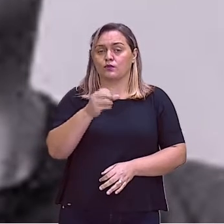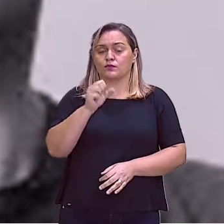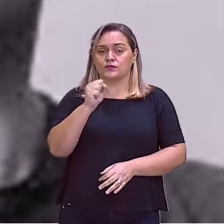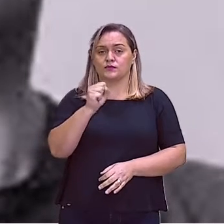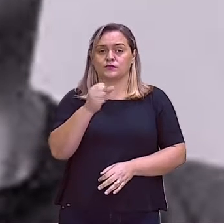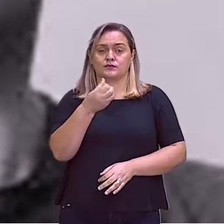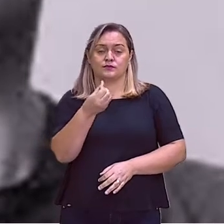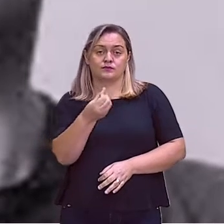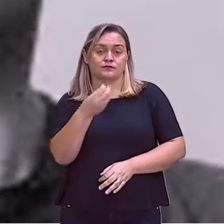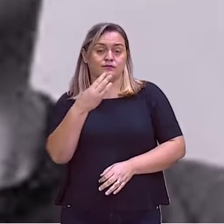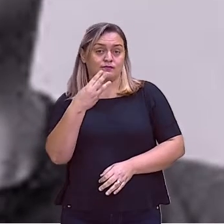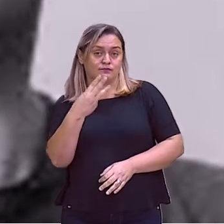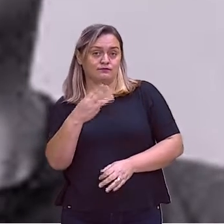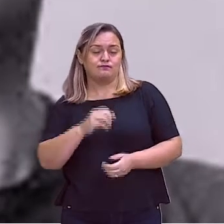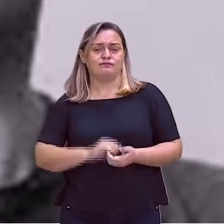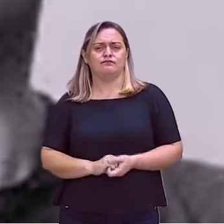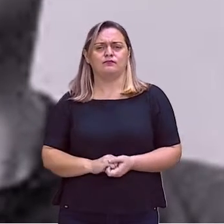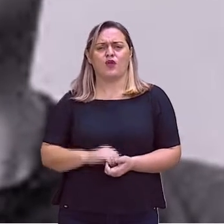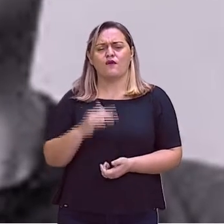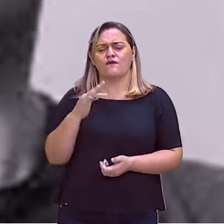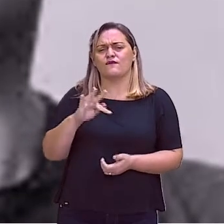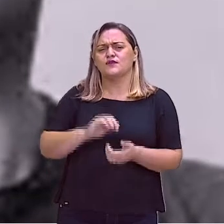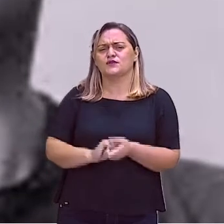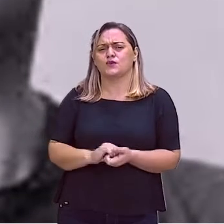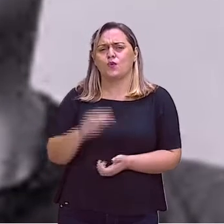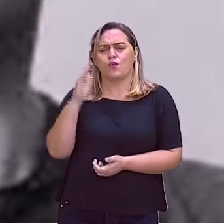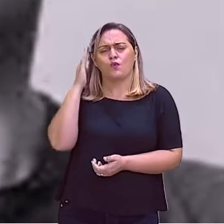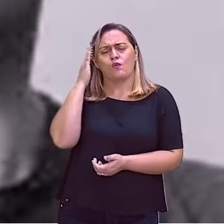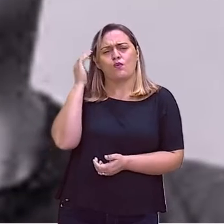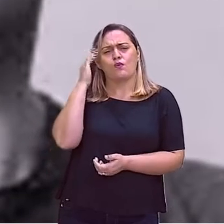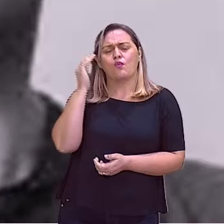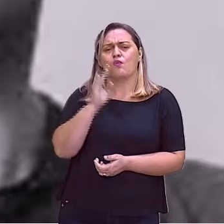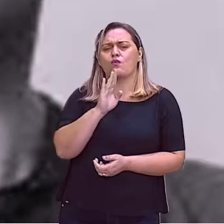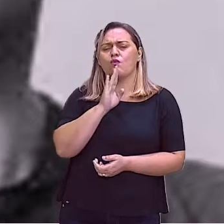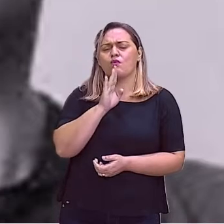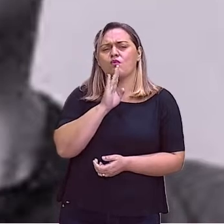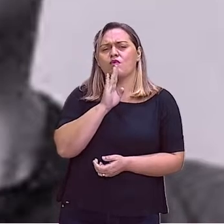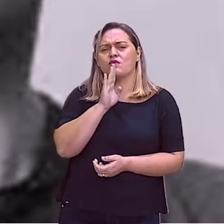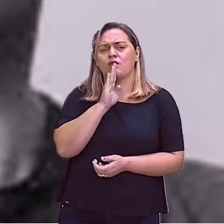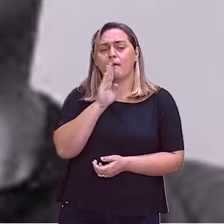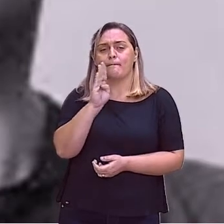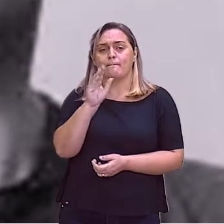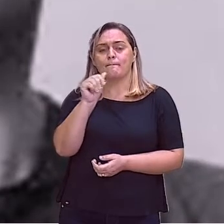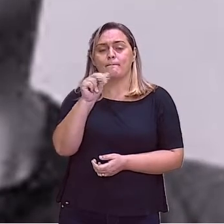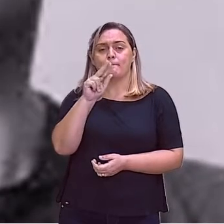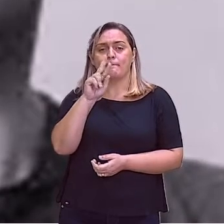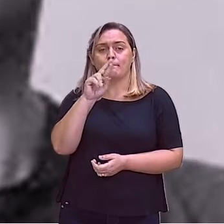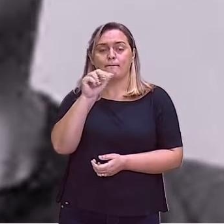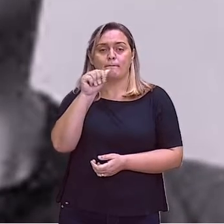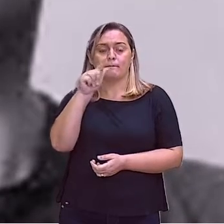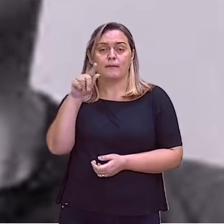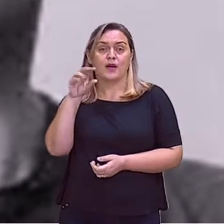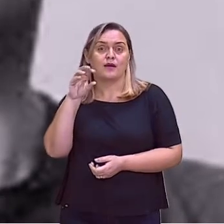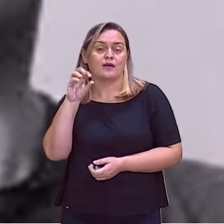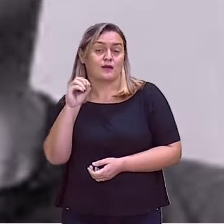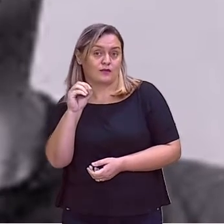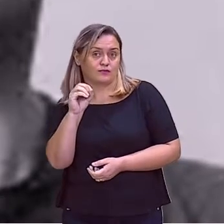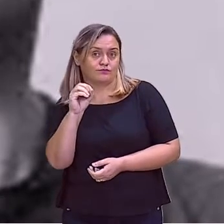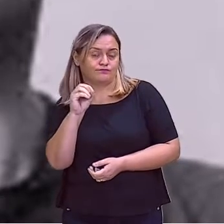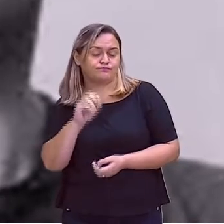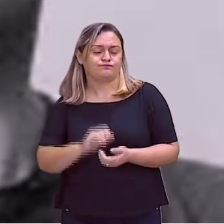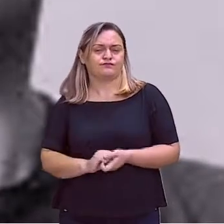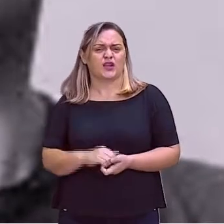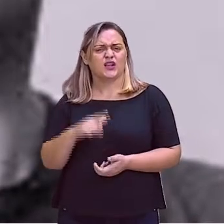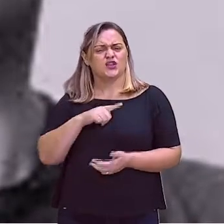Fred, que se tornaria conhecido como Barão de Coubertin, tinha antepassados que receberam títulos